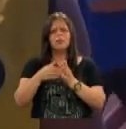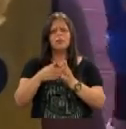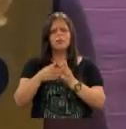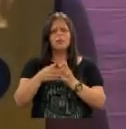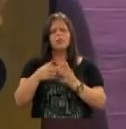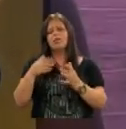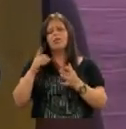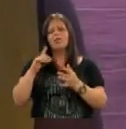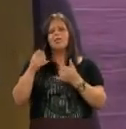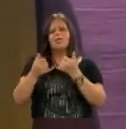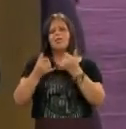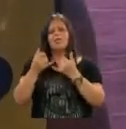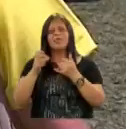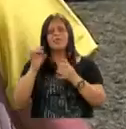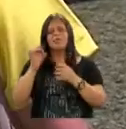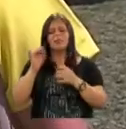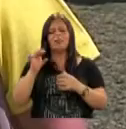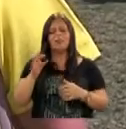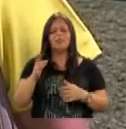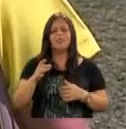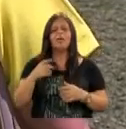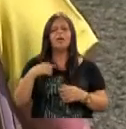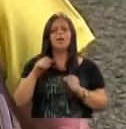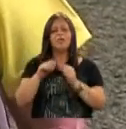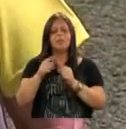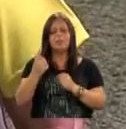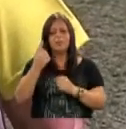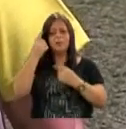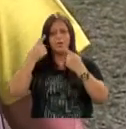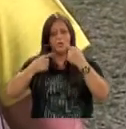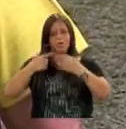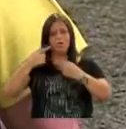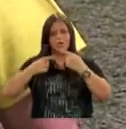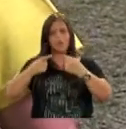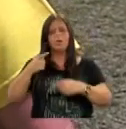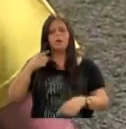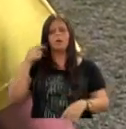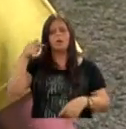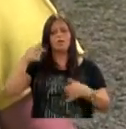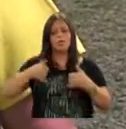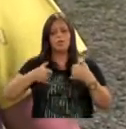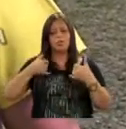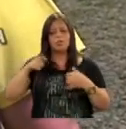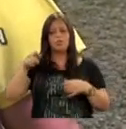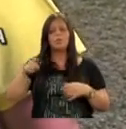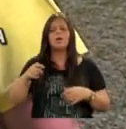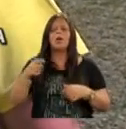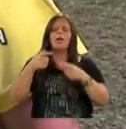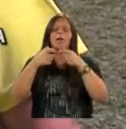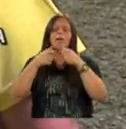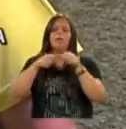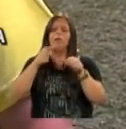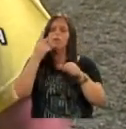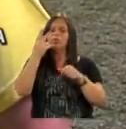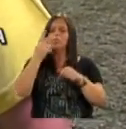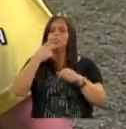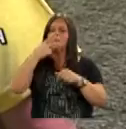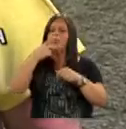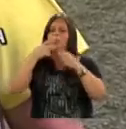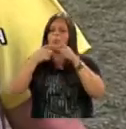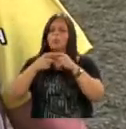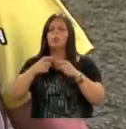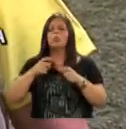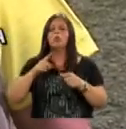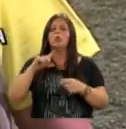brincadeira olho nu é muita gente fez a primeira competição ele tinha sete anos e ficou em segundo lugar e daí em diante